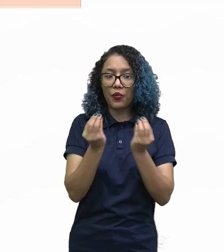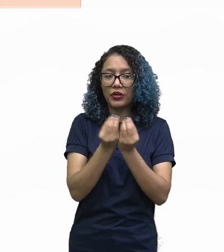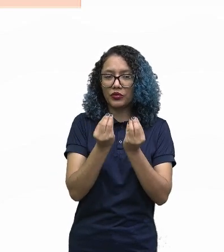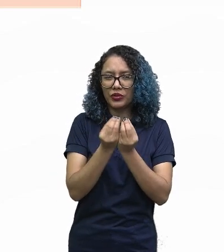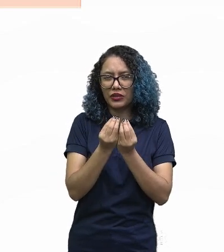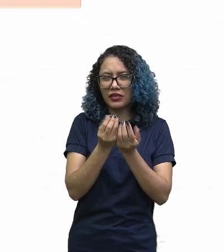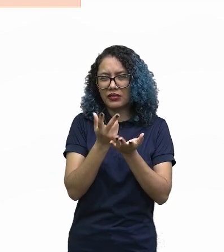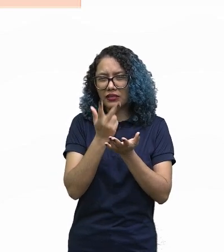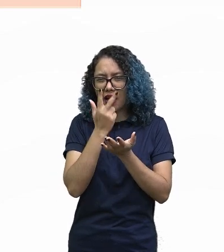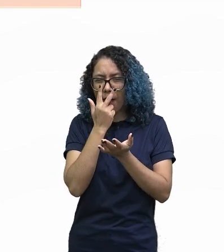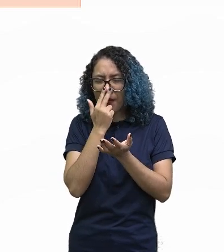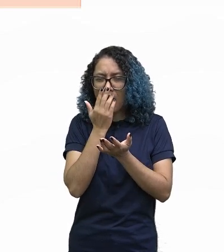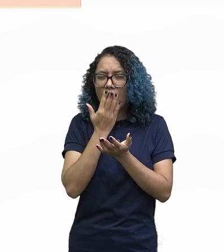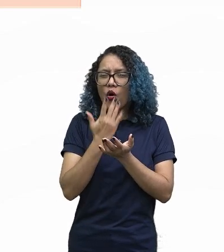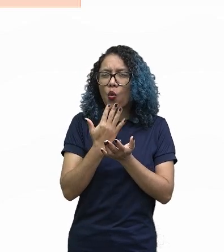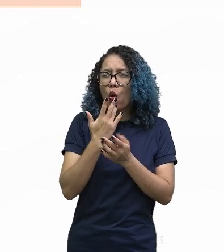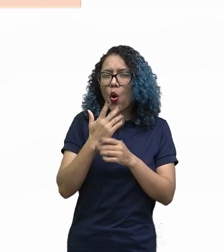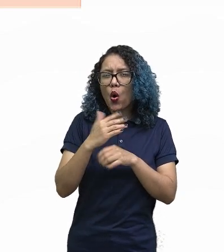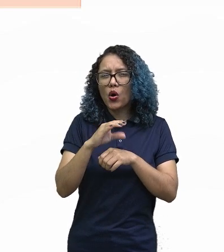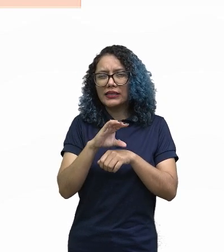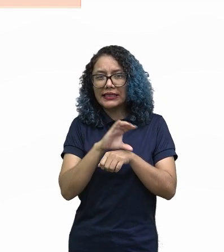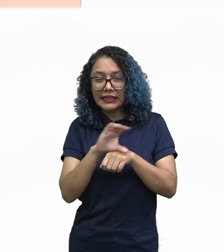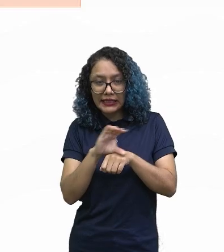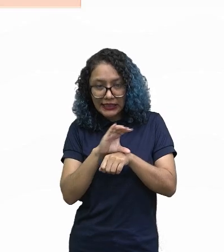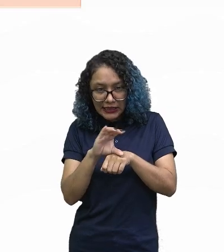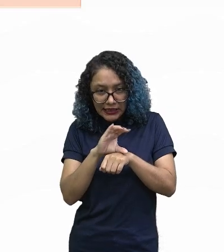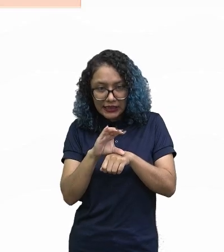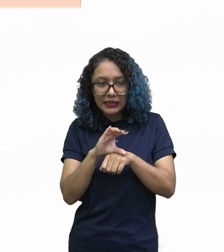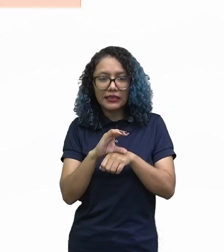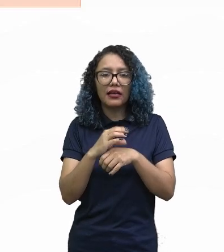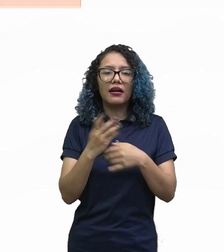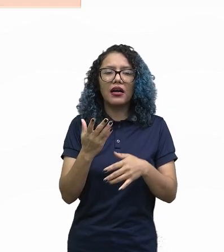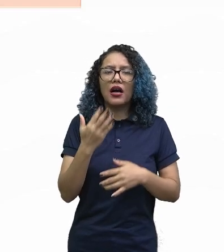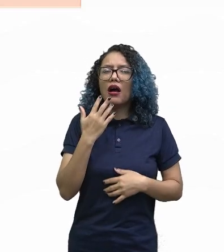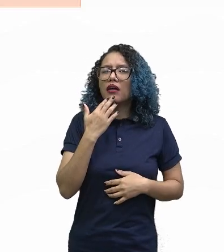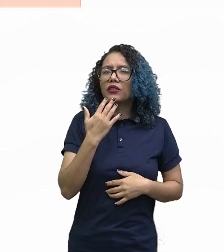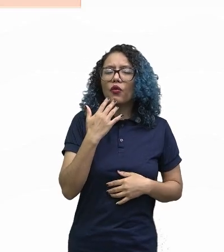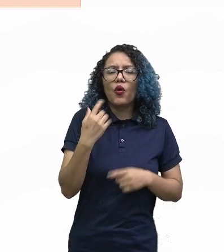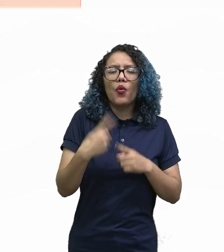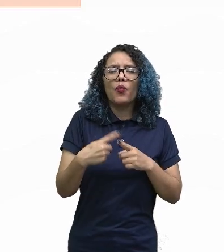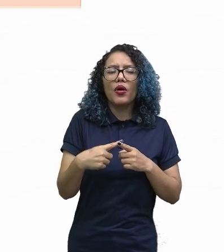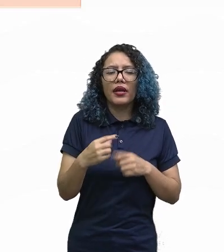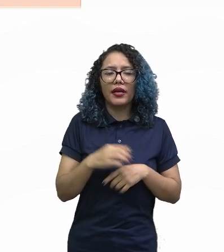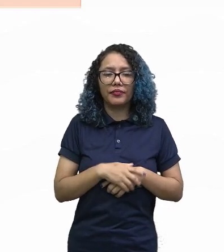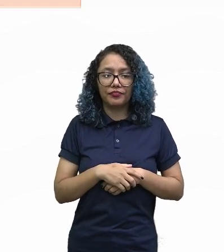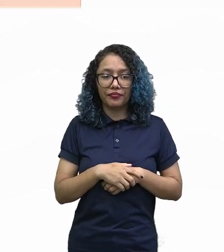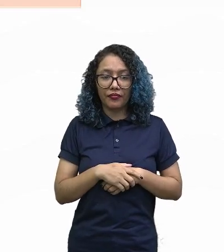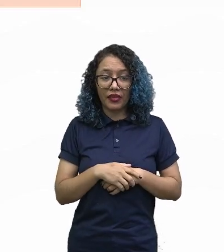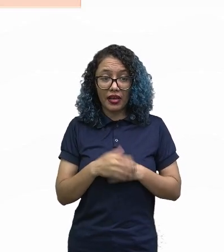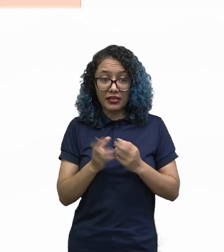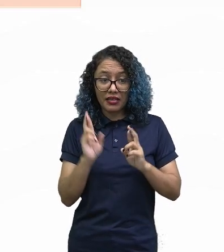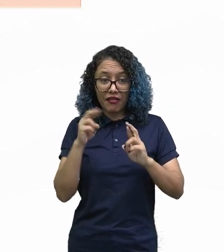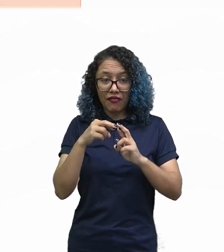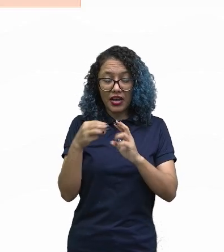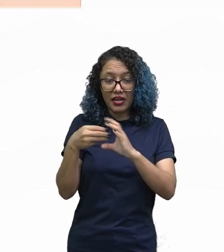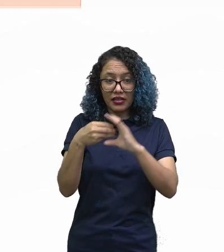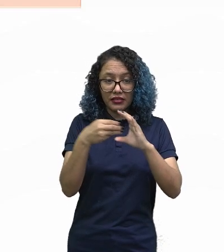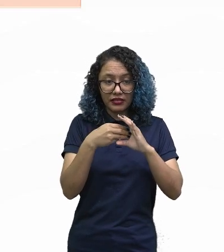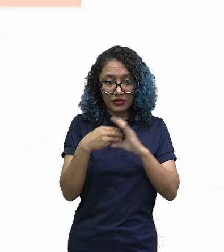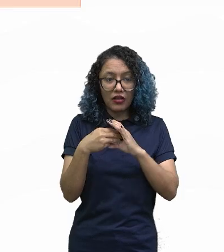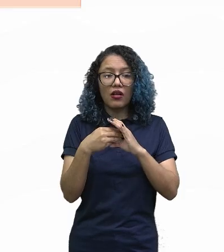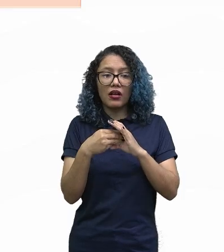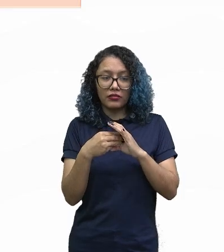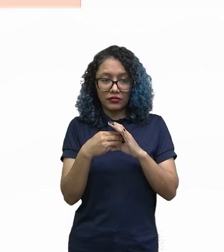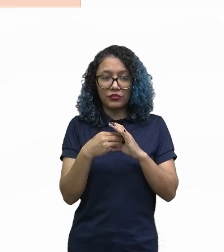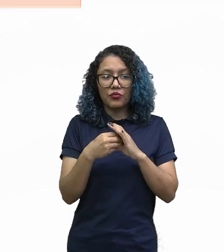mais cinzenta, né? Então, essa coloração é devida aos corpos celulares dos neurônios e seus